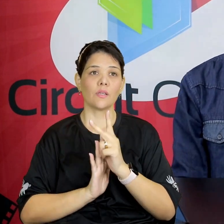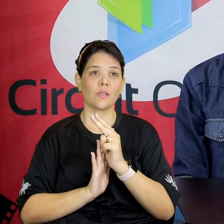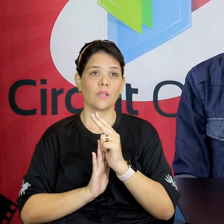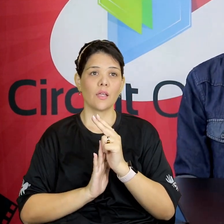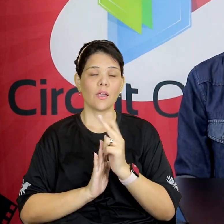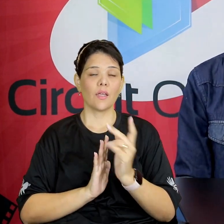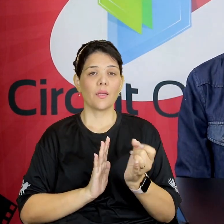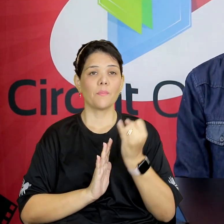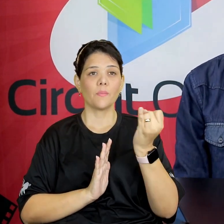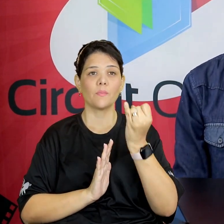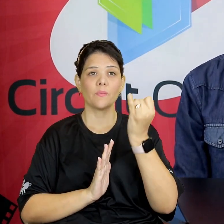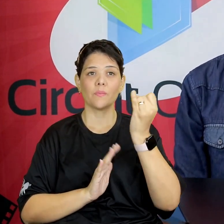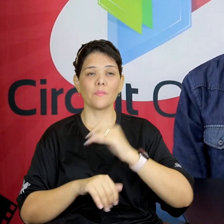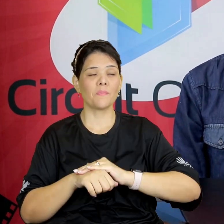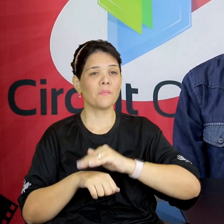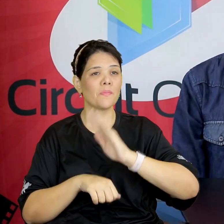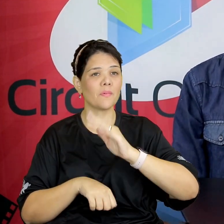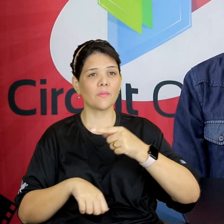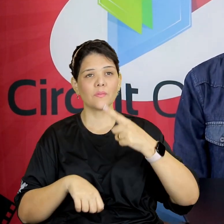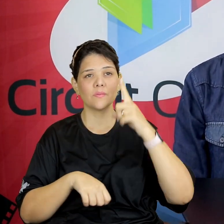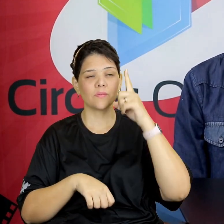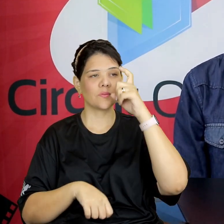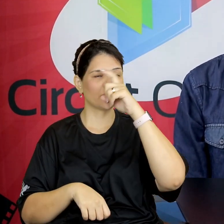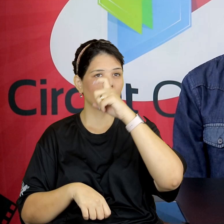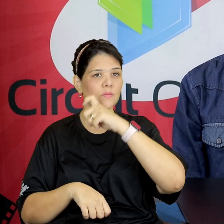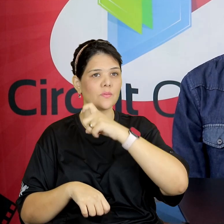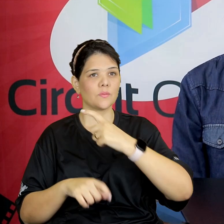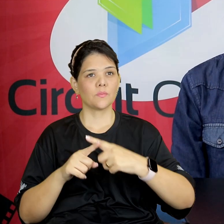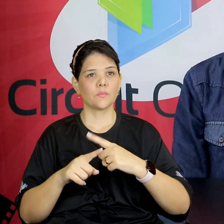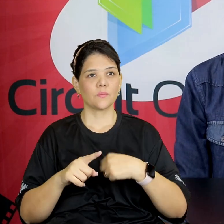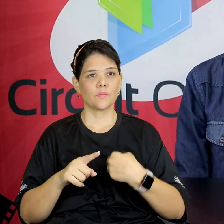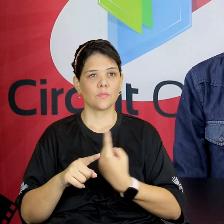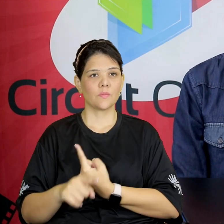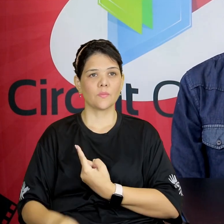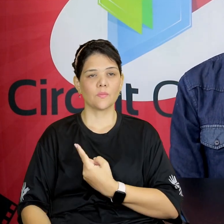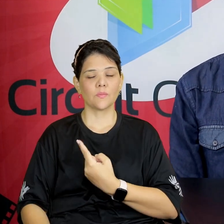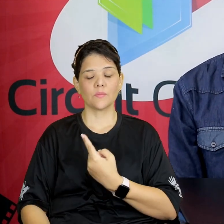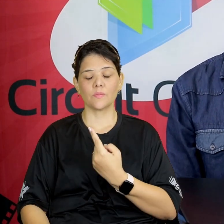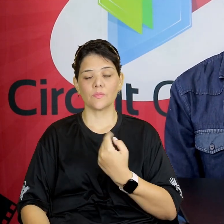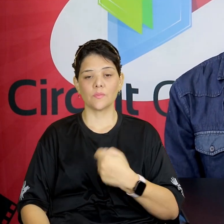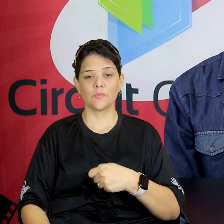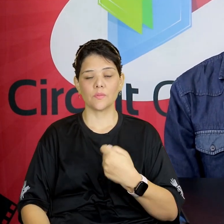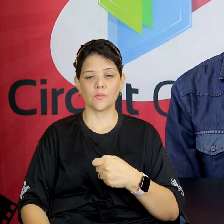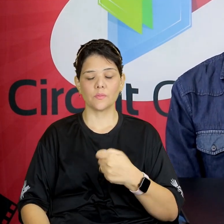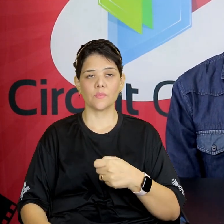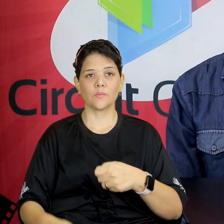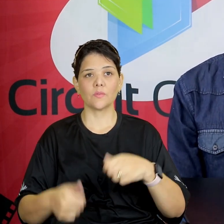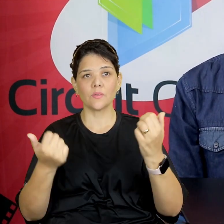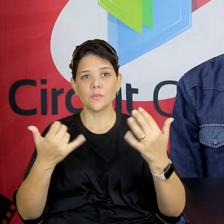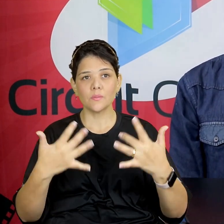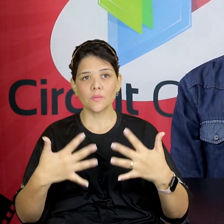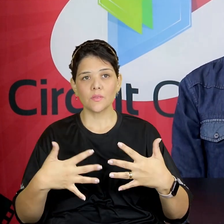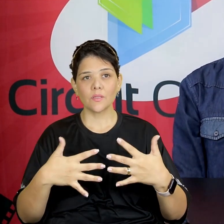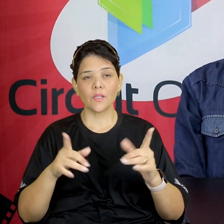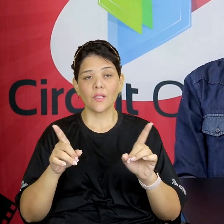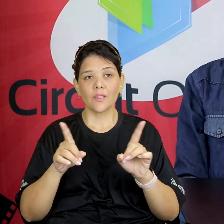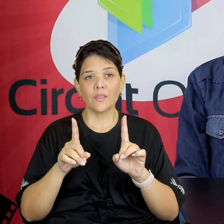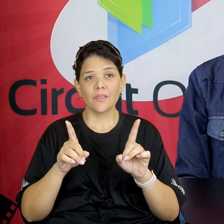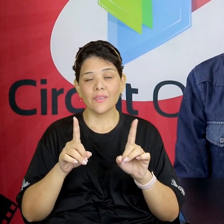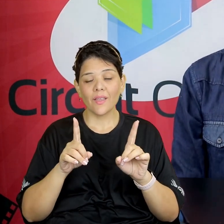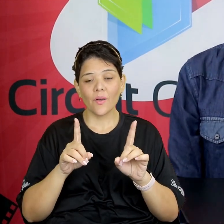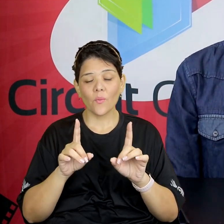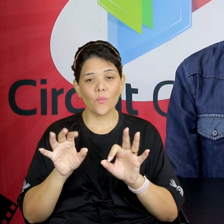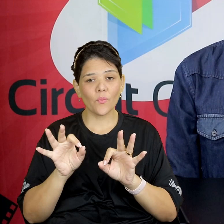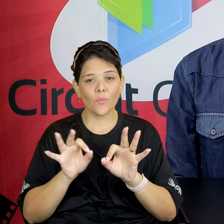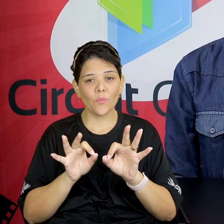E por isso que é um dos trabalhos mais difíceis. Esse e mixagem de áudio. Mixagem de áudio a gente vai ter uma aula sobre também, que é um dos mais